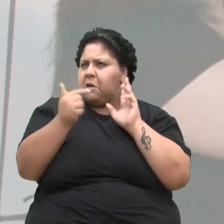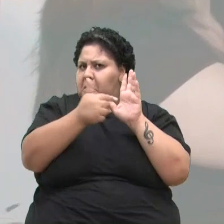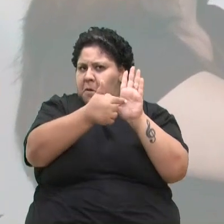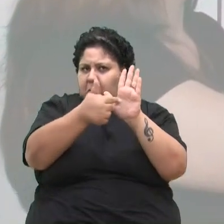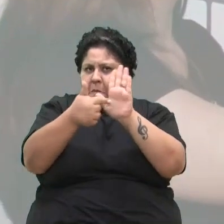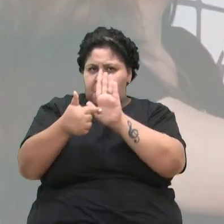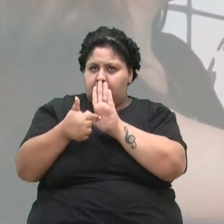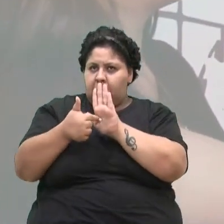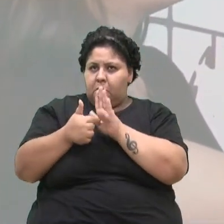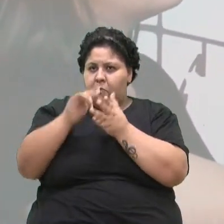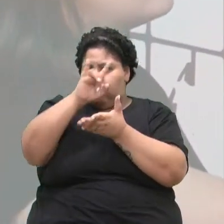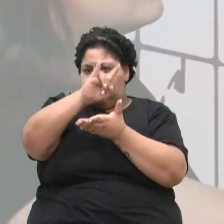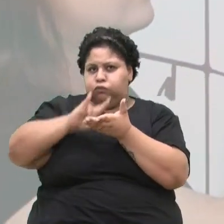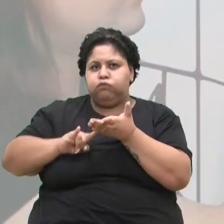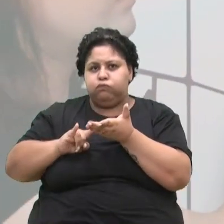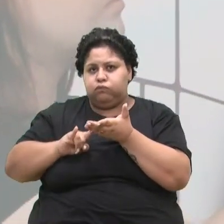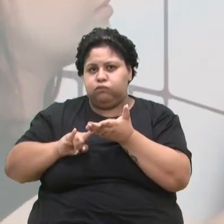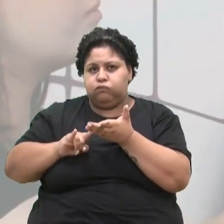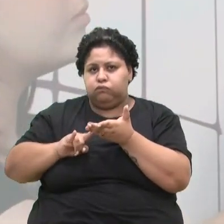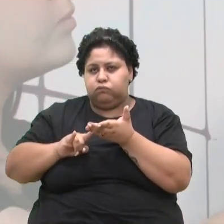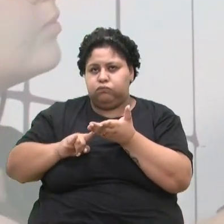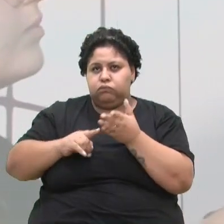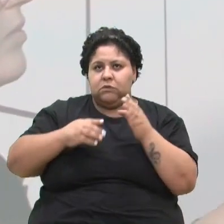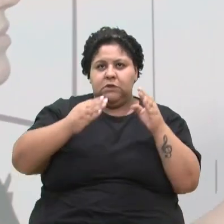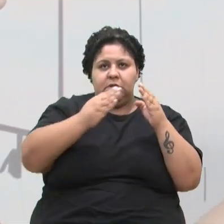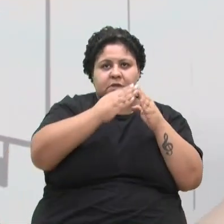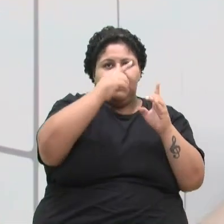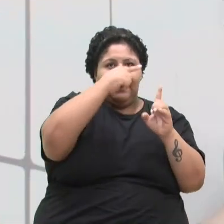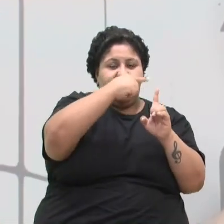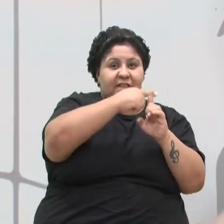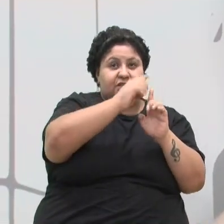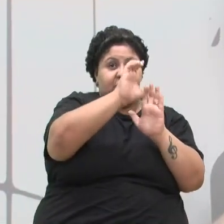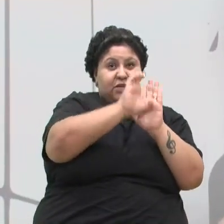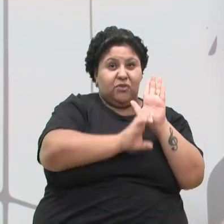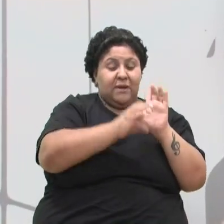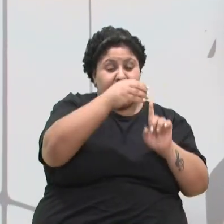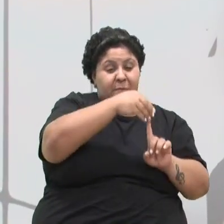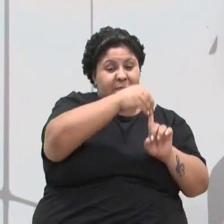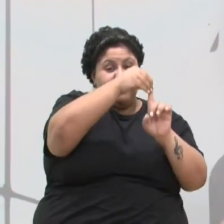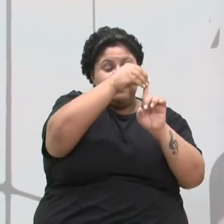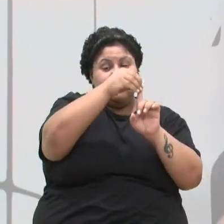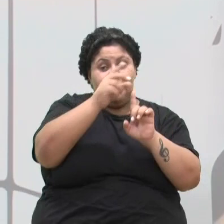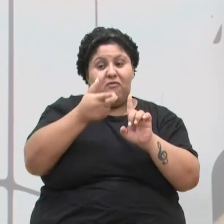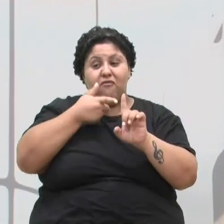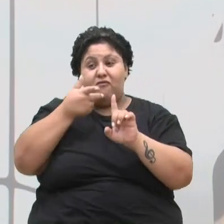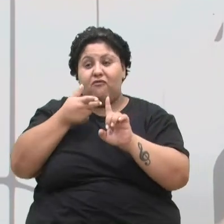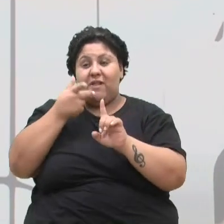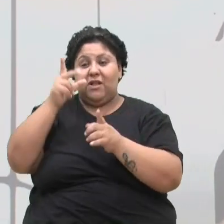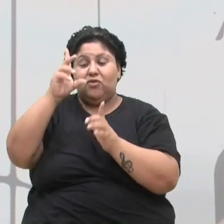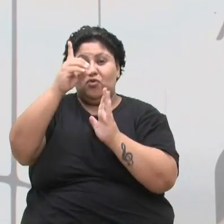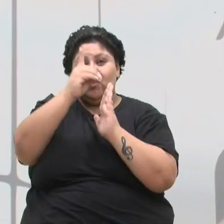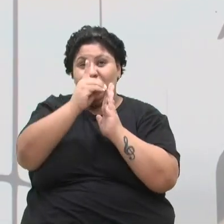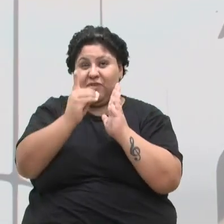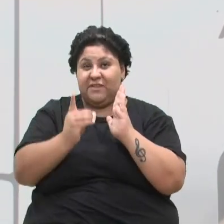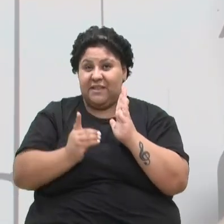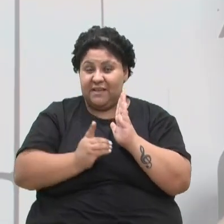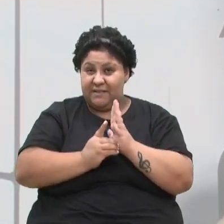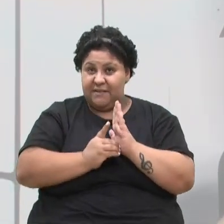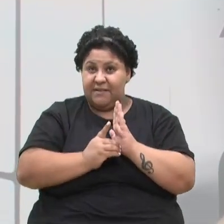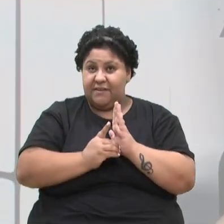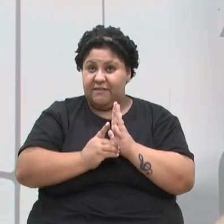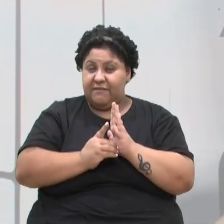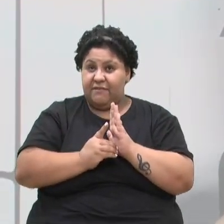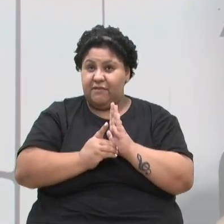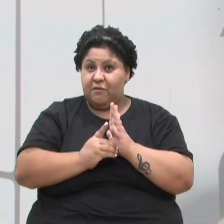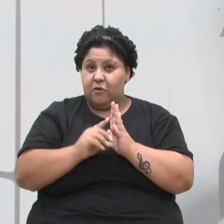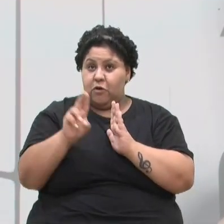mostrado, né, um documento da Mitra Diocesana, né, falando sobre a determinação, então um decreto, né, canônico,